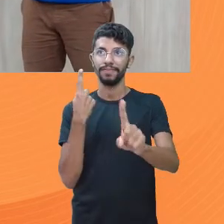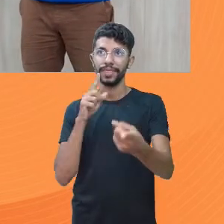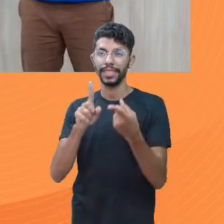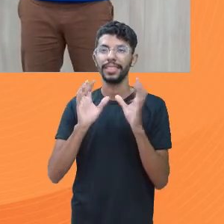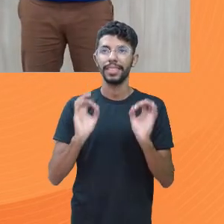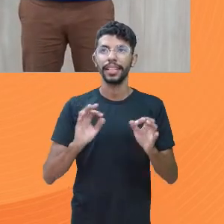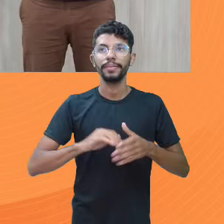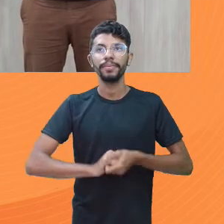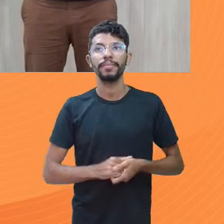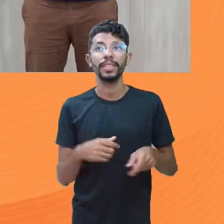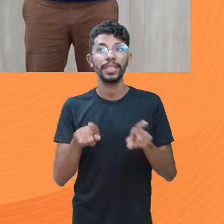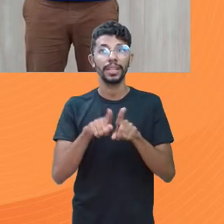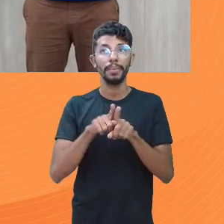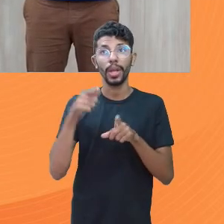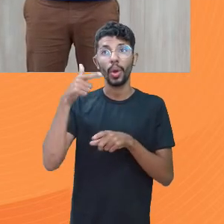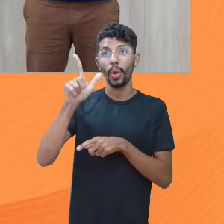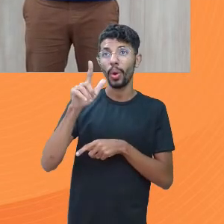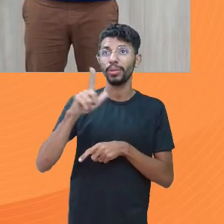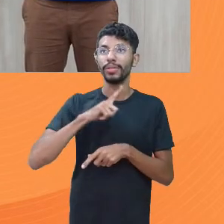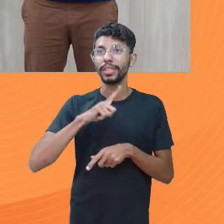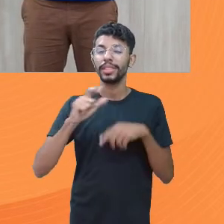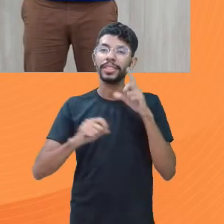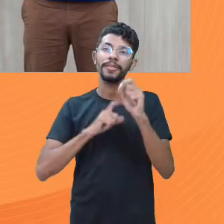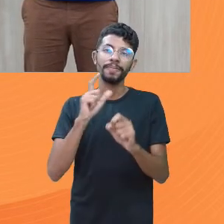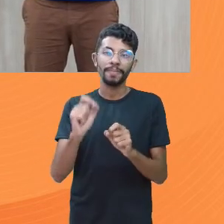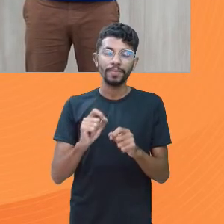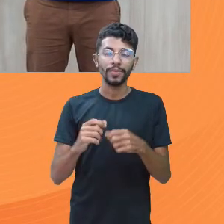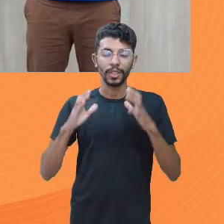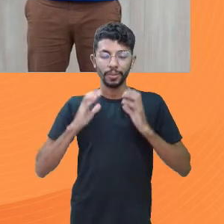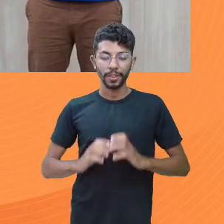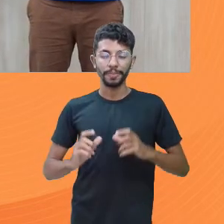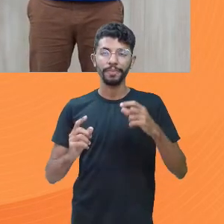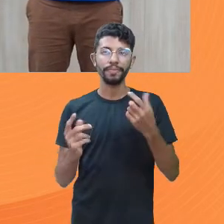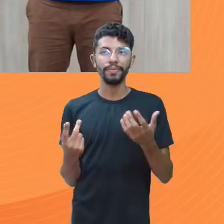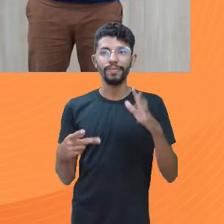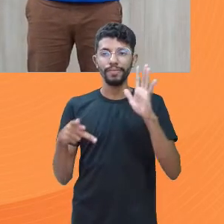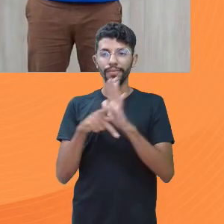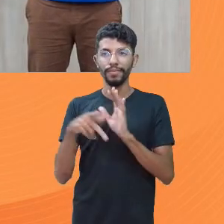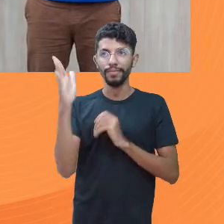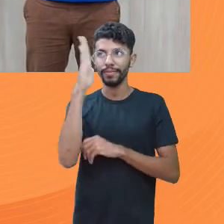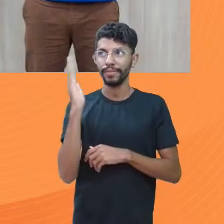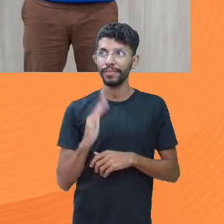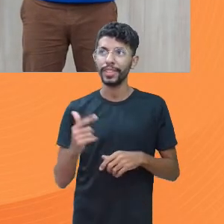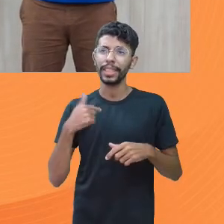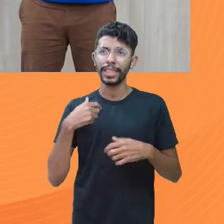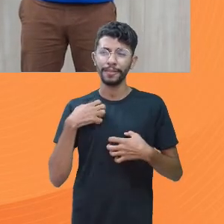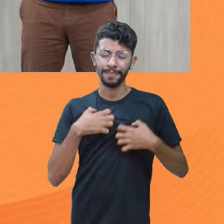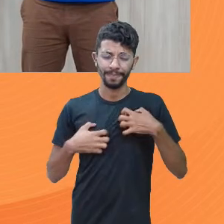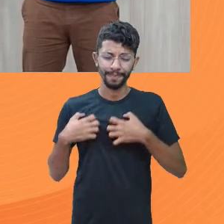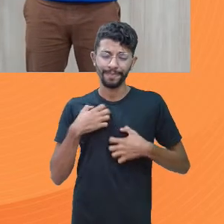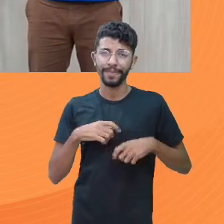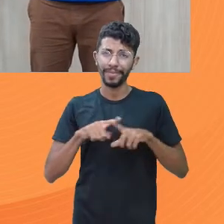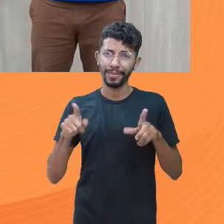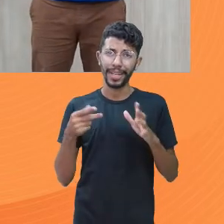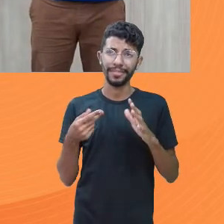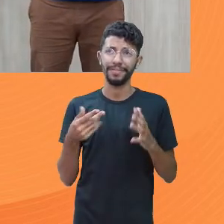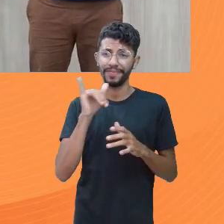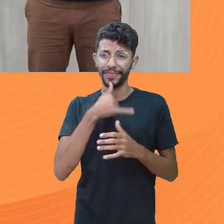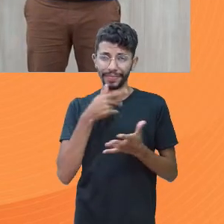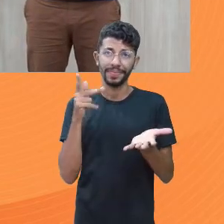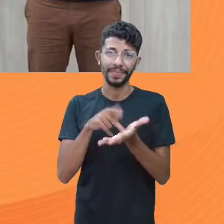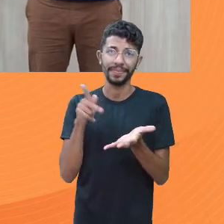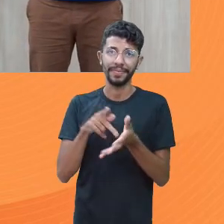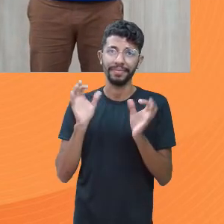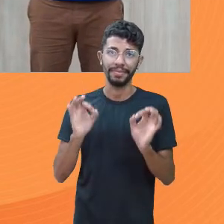Outra situação que tinha lá, como um comportamento típico do brasileiro, que eu fiquei incomodado, mas era verdade, é o seguinte, ó, tá lá